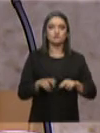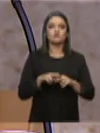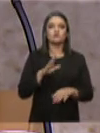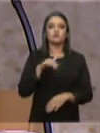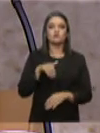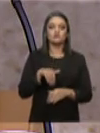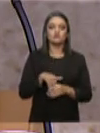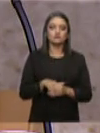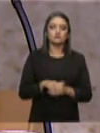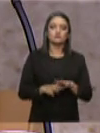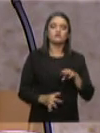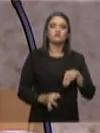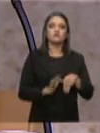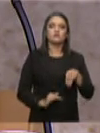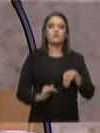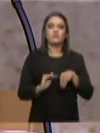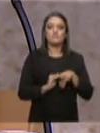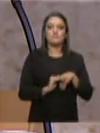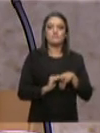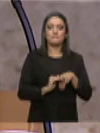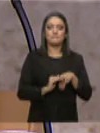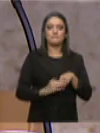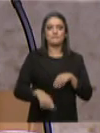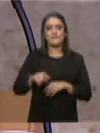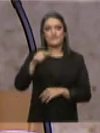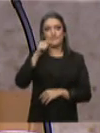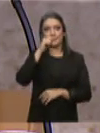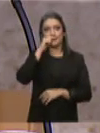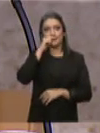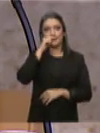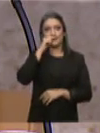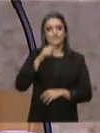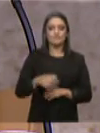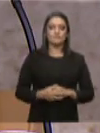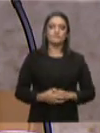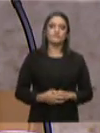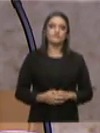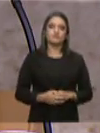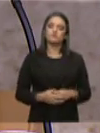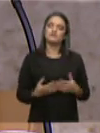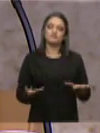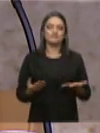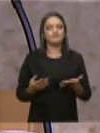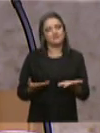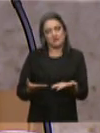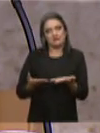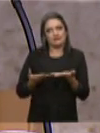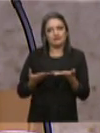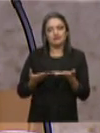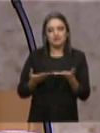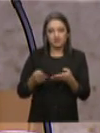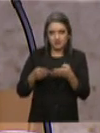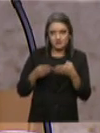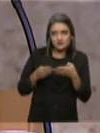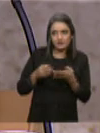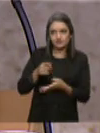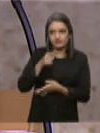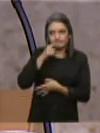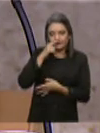eminente ministro Edson Sun Fachin, peço vênia a ele, a